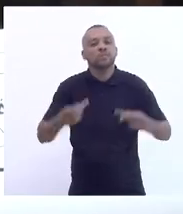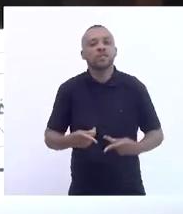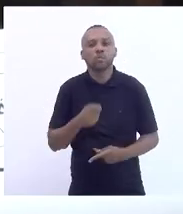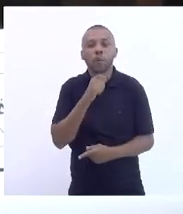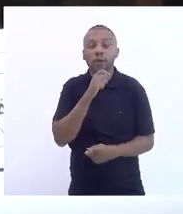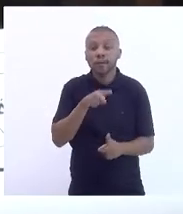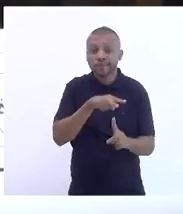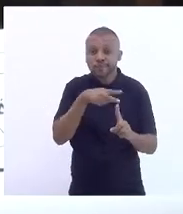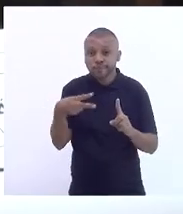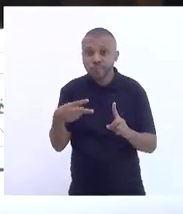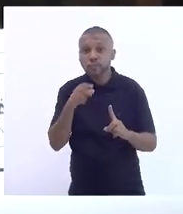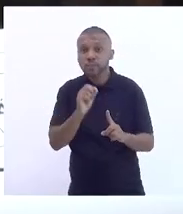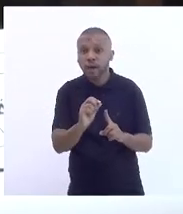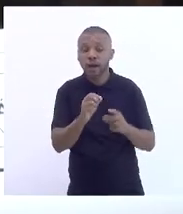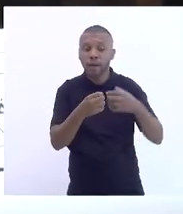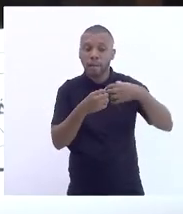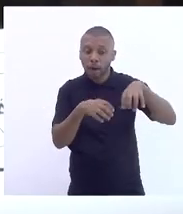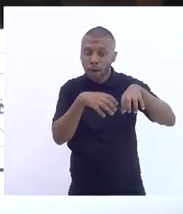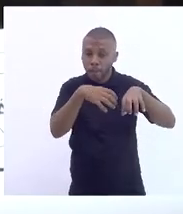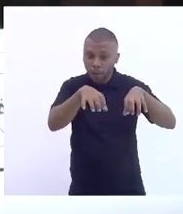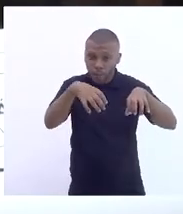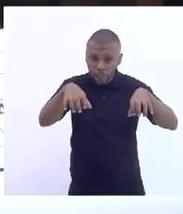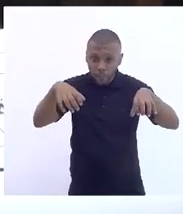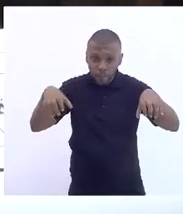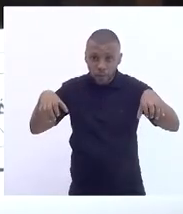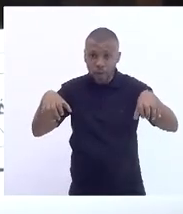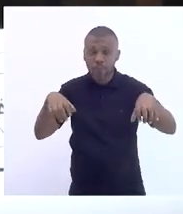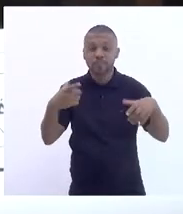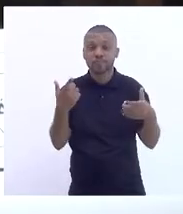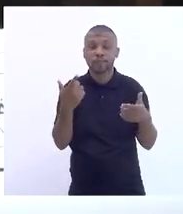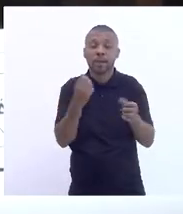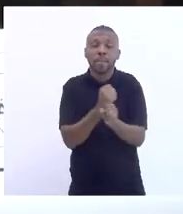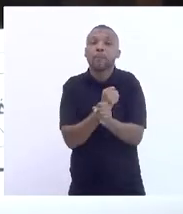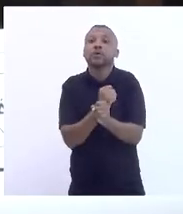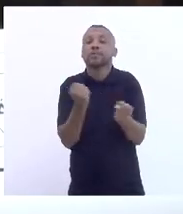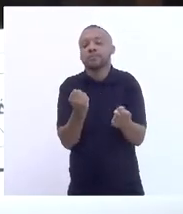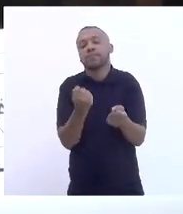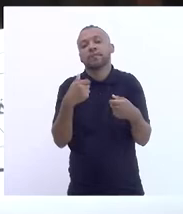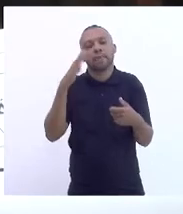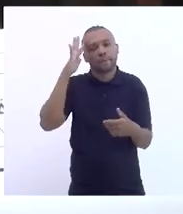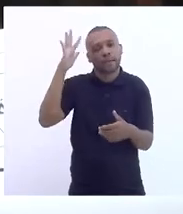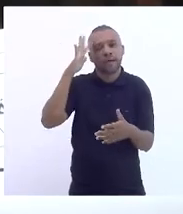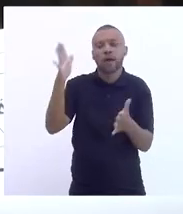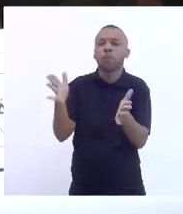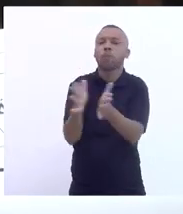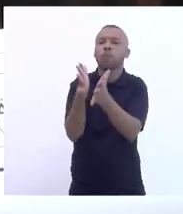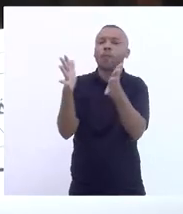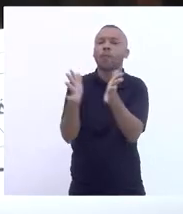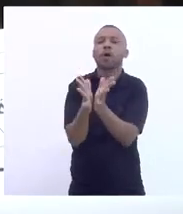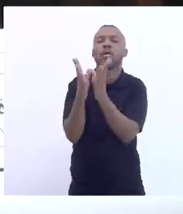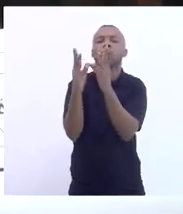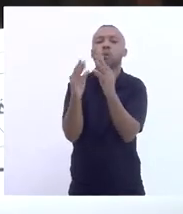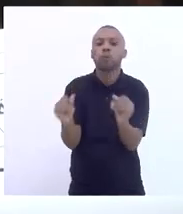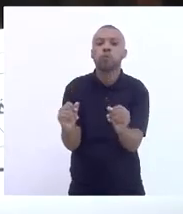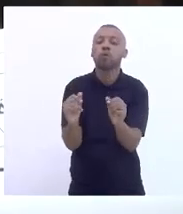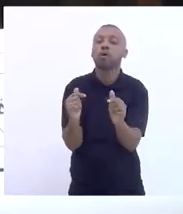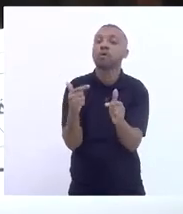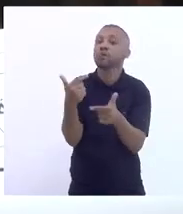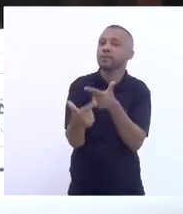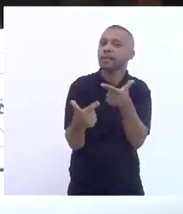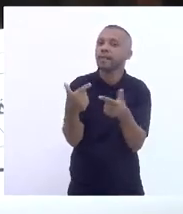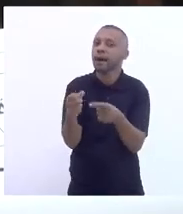Perspectiva da indivisibilidade tão colocada aqui para os deputados achamos que pensar na erradicação da pobreza no trabalho na empregabilidade